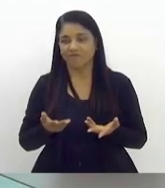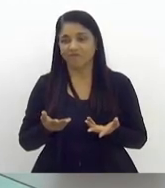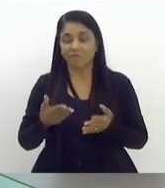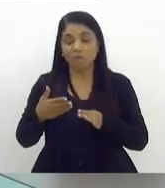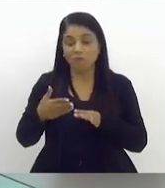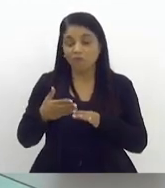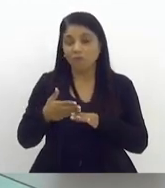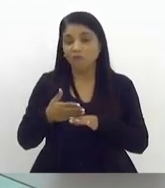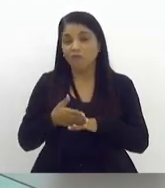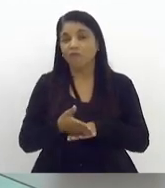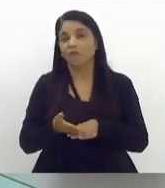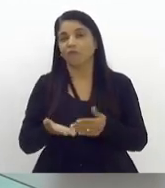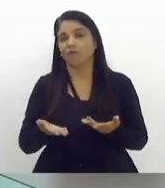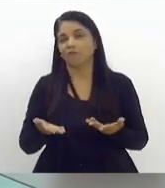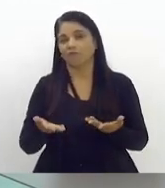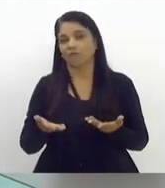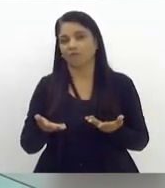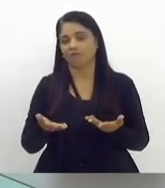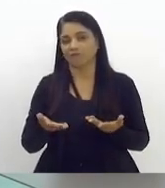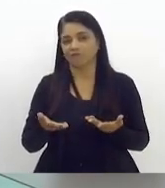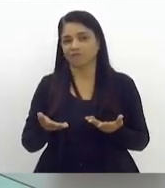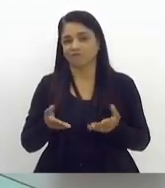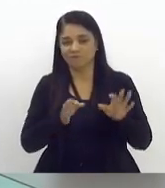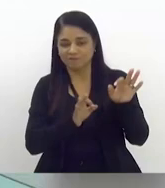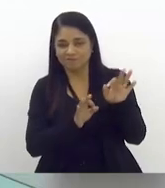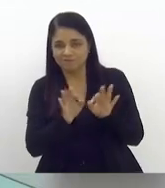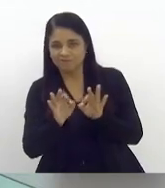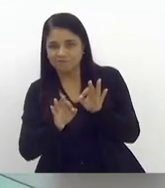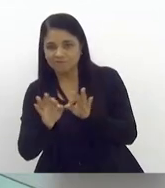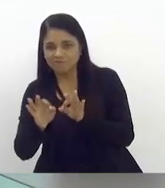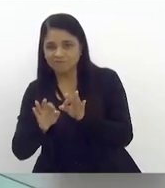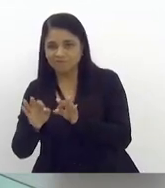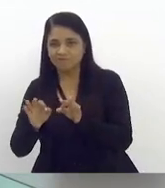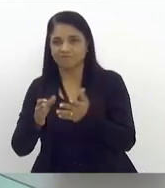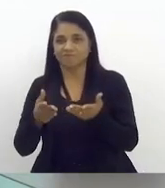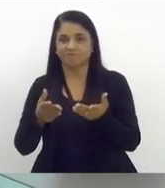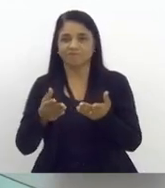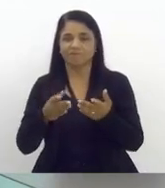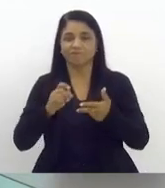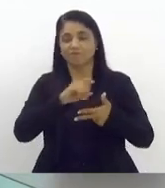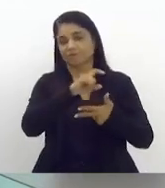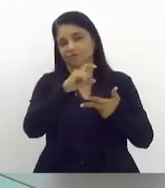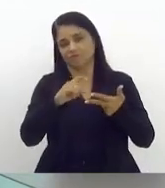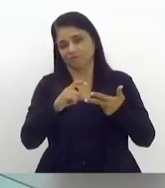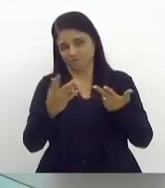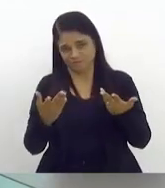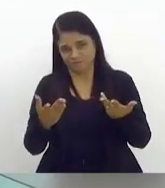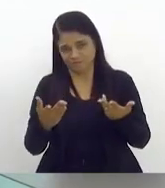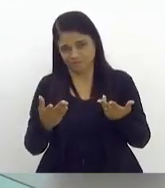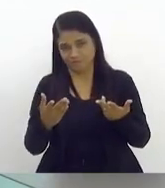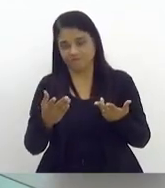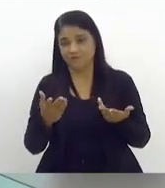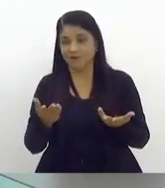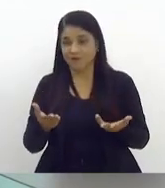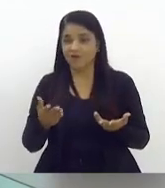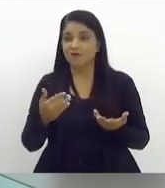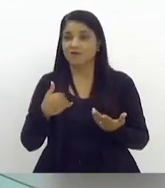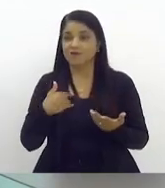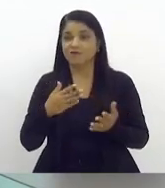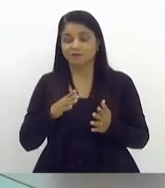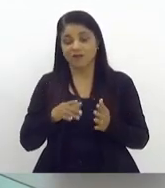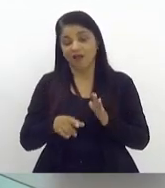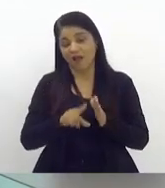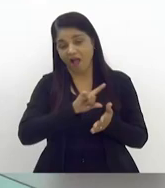adentrar na organização do Executivo. Né? É caro em relação a essa questão. Por isso que eu estou pedindo.